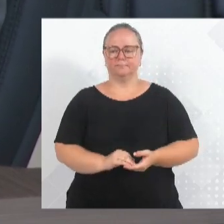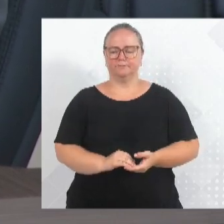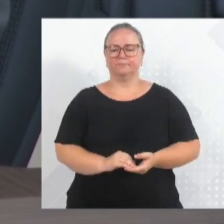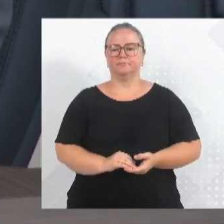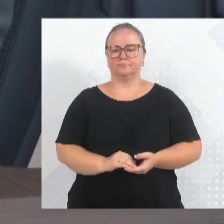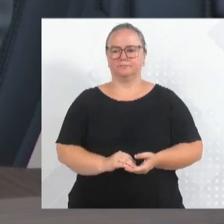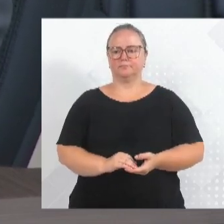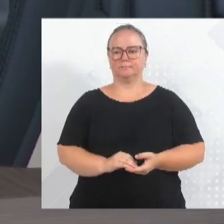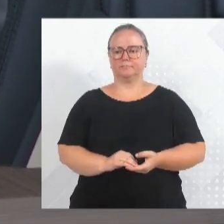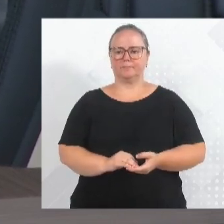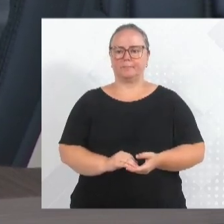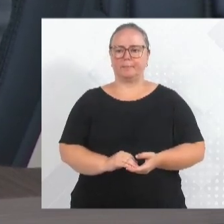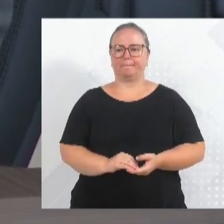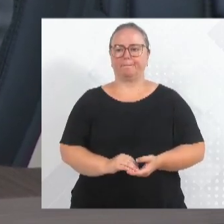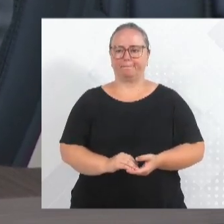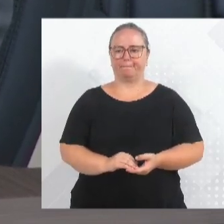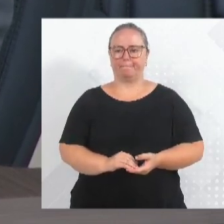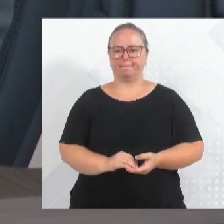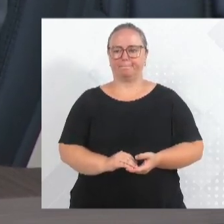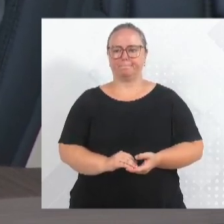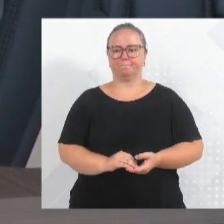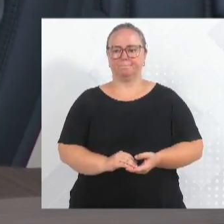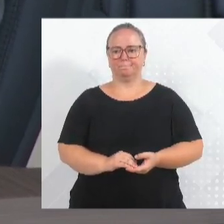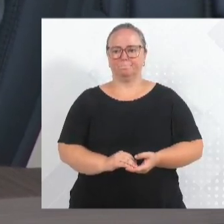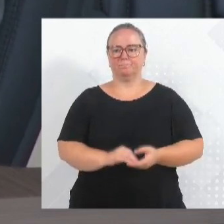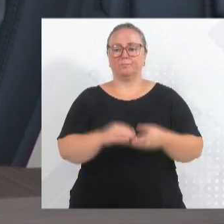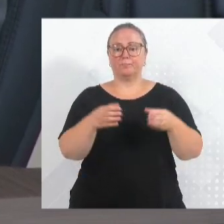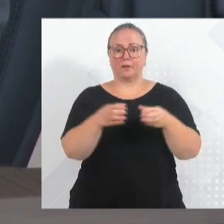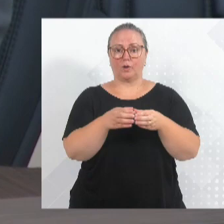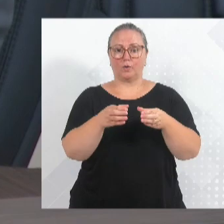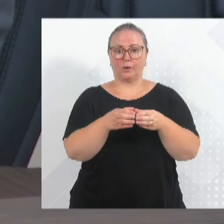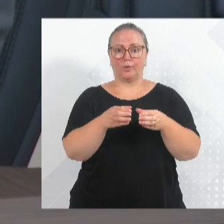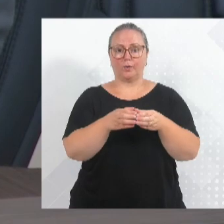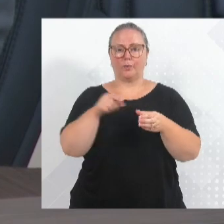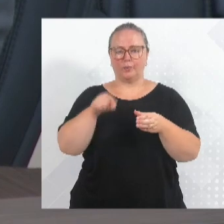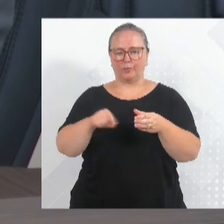também, e com a equipe técnica que se tem,